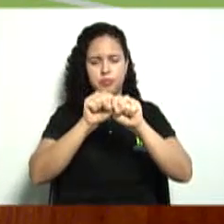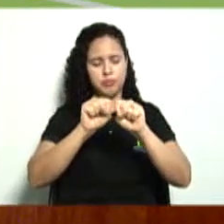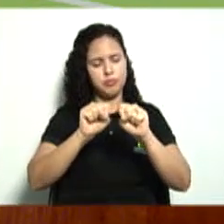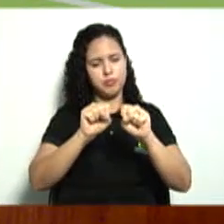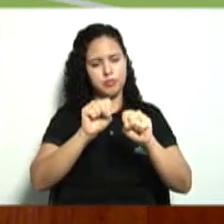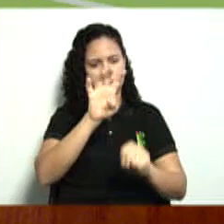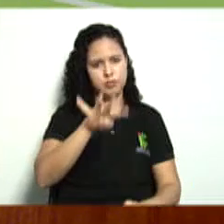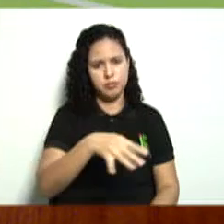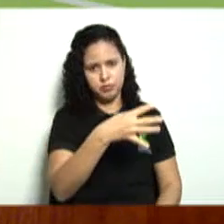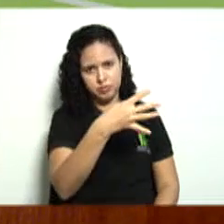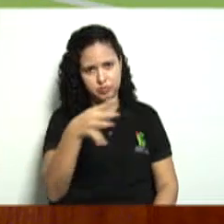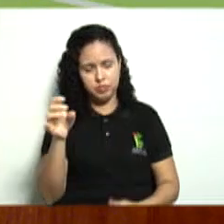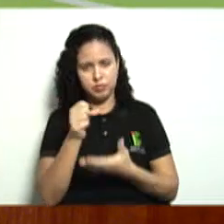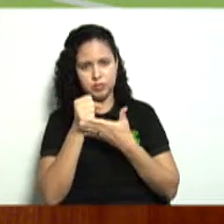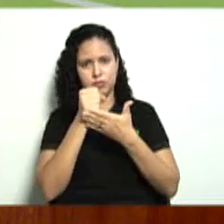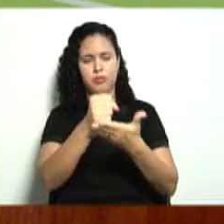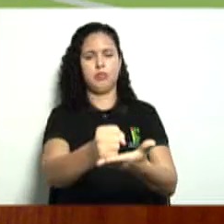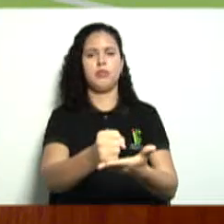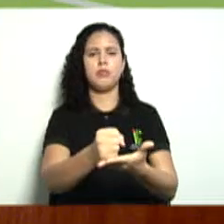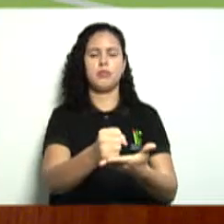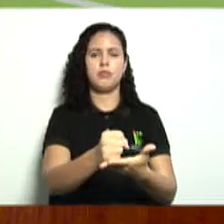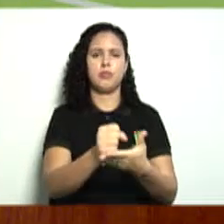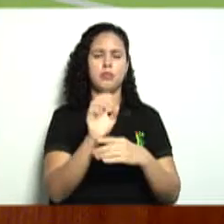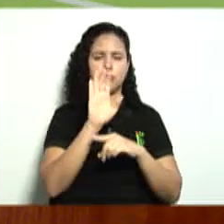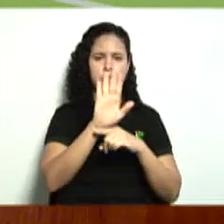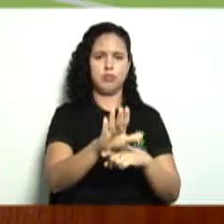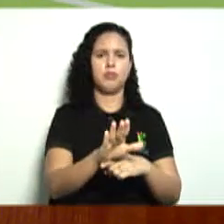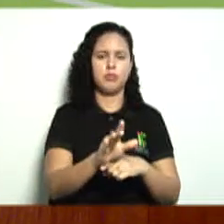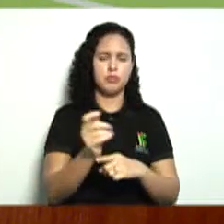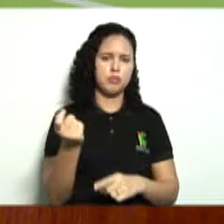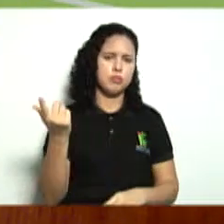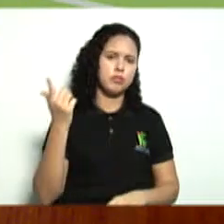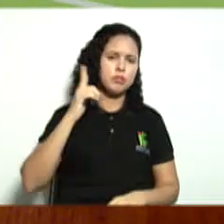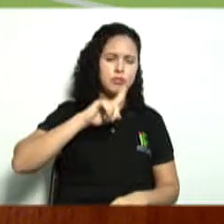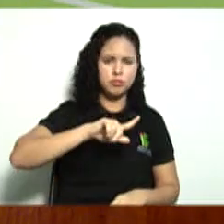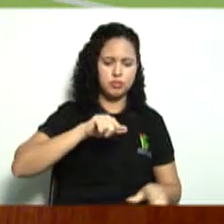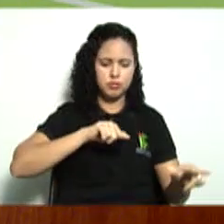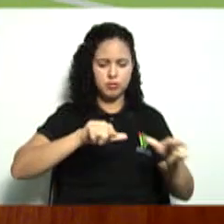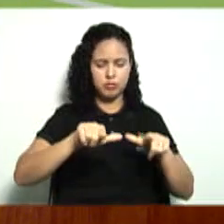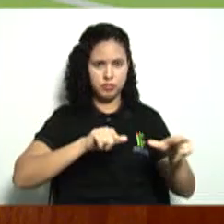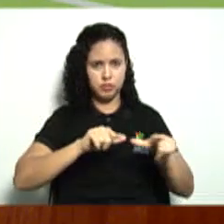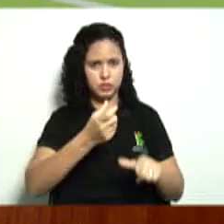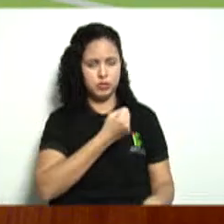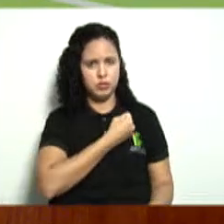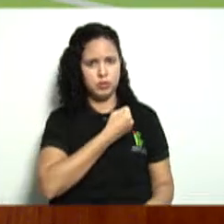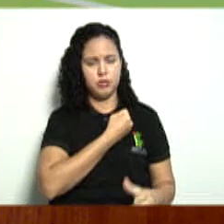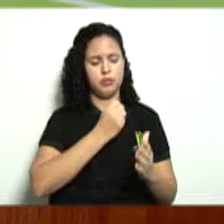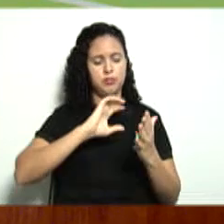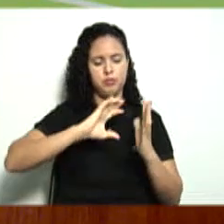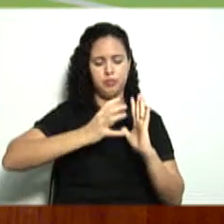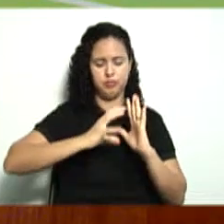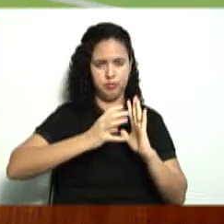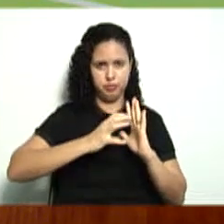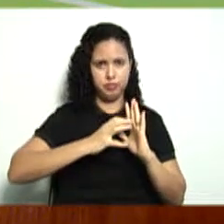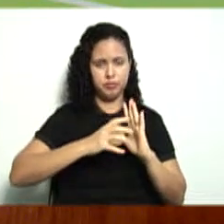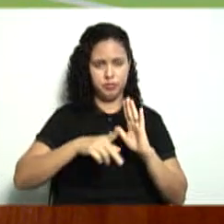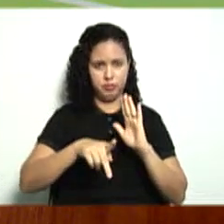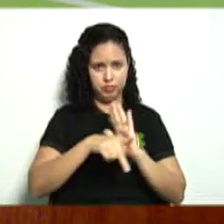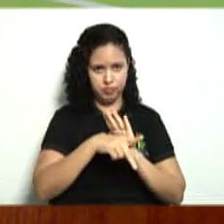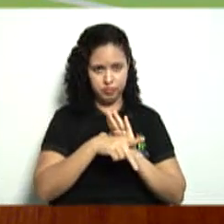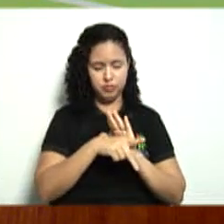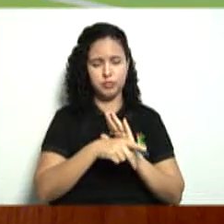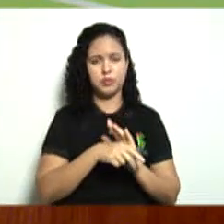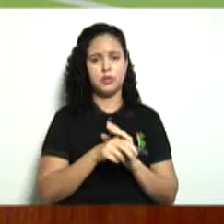uma melhor autonomia e automação para você trabalhar com esses dados, né? Dados numéricos, tá bom? E aí